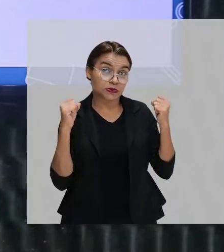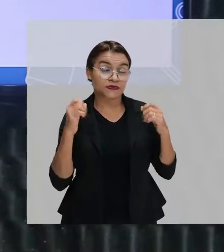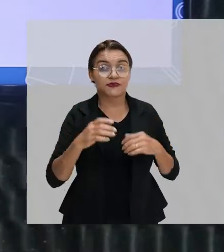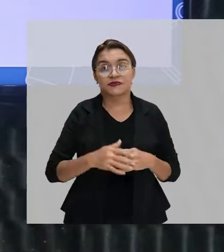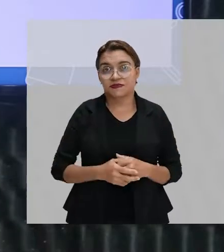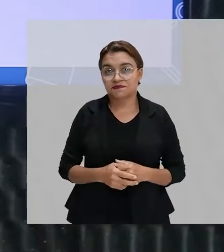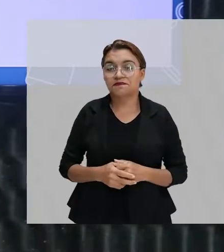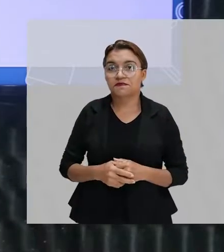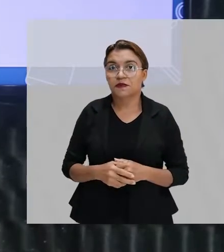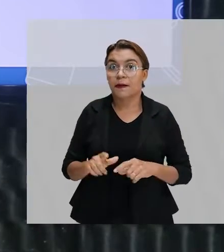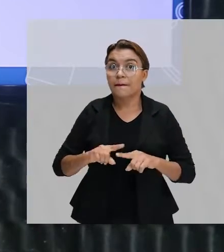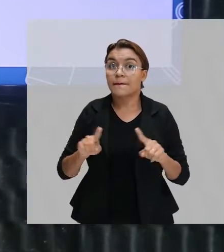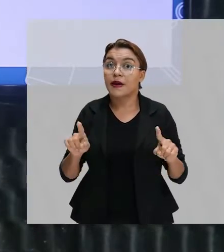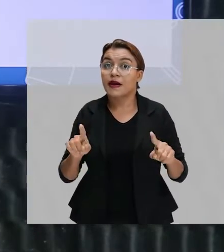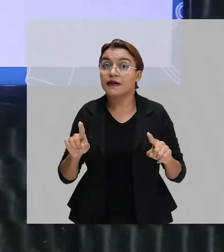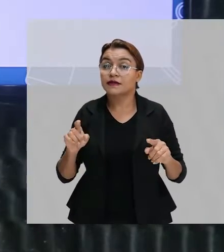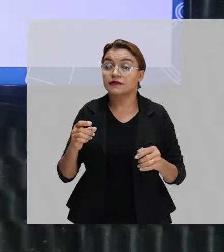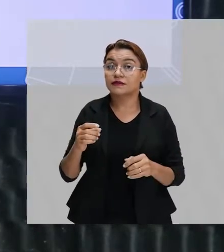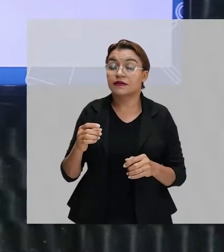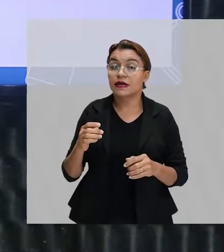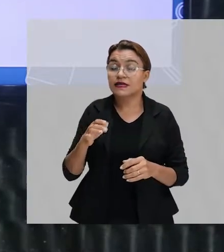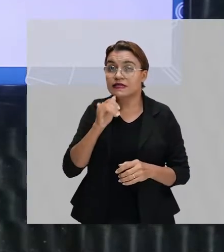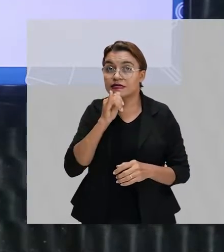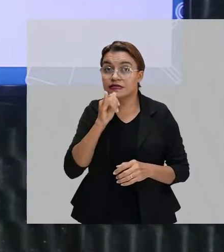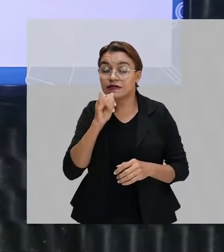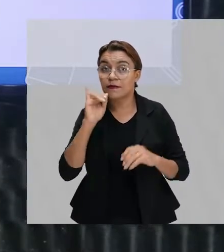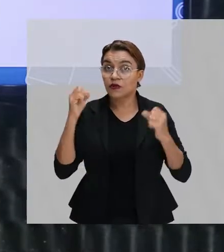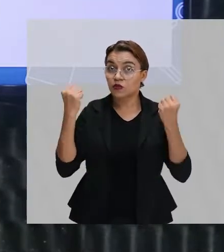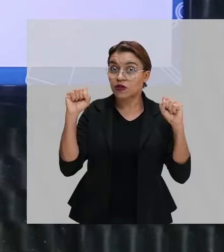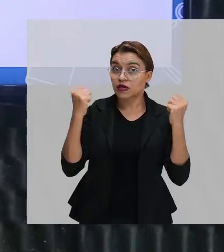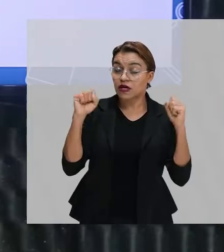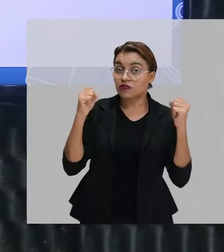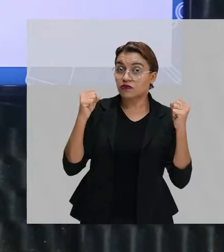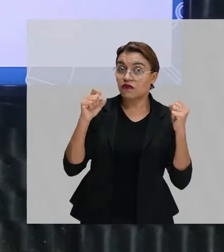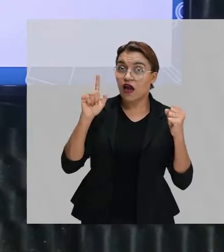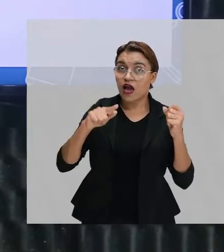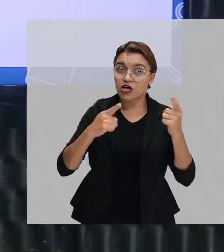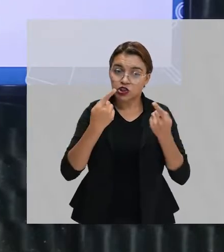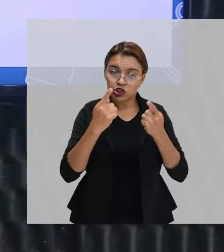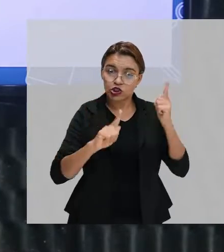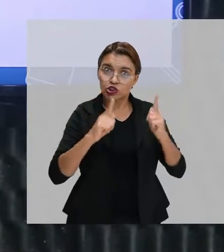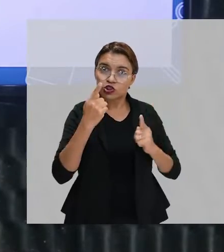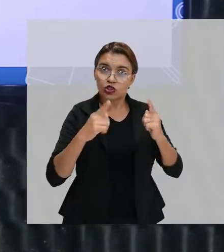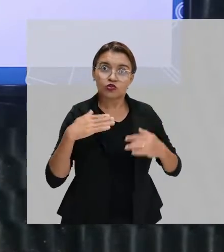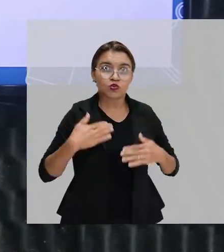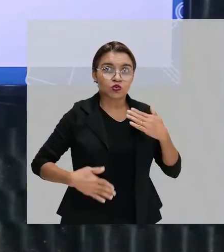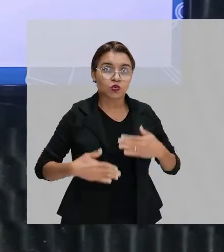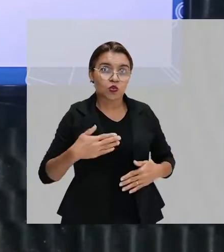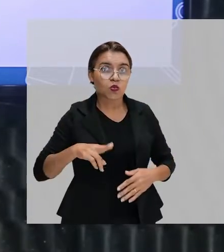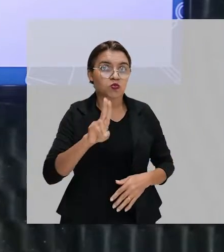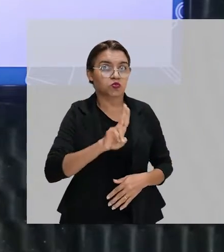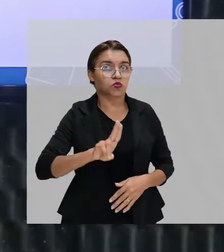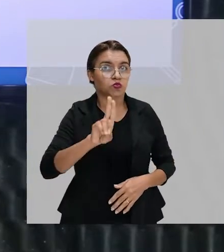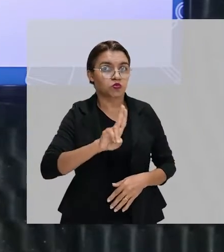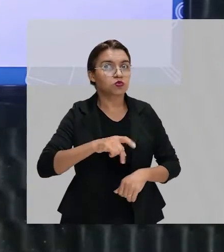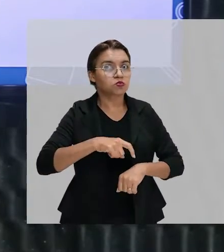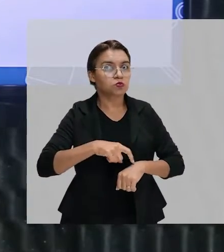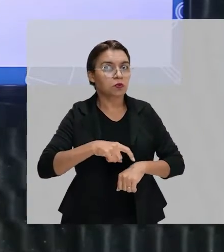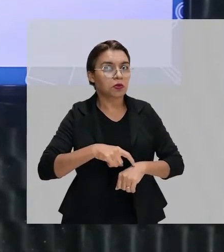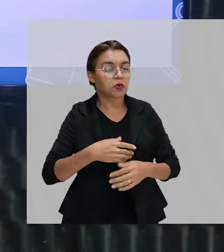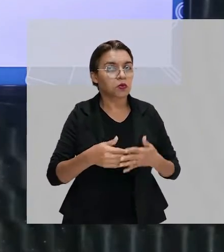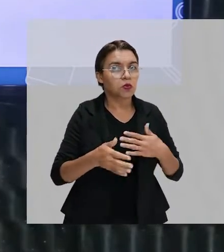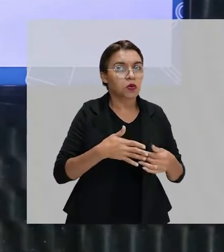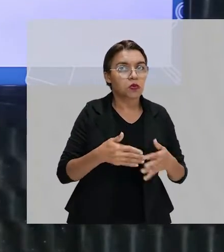educação física não tem a ver com esses gestos motores que o indivíduo vai utilizar ali naquele determinado momento